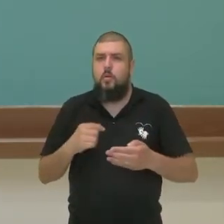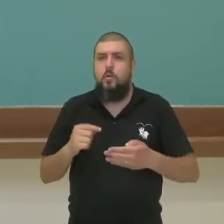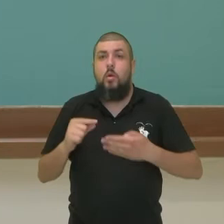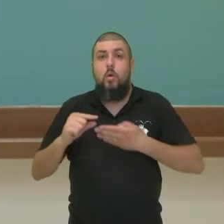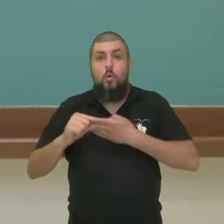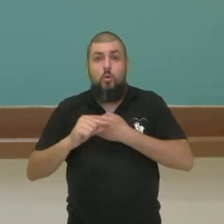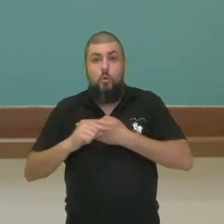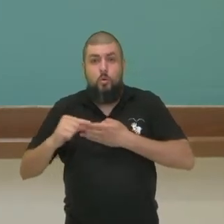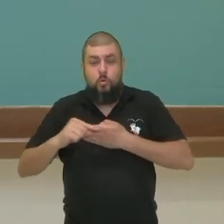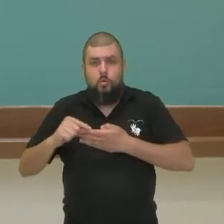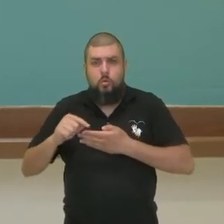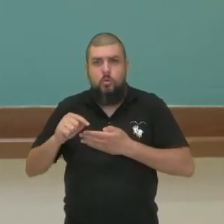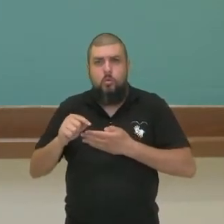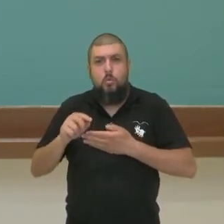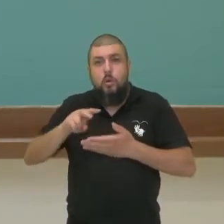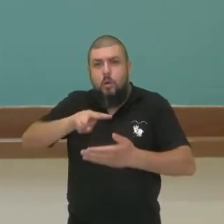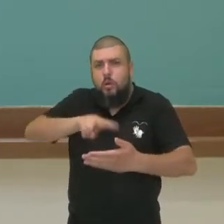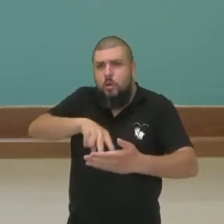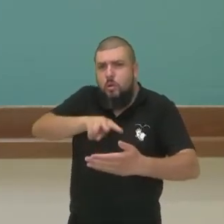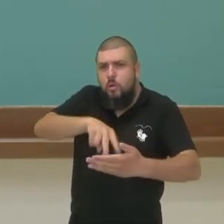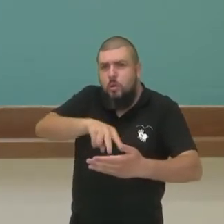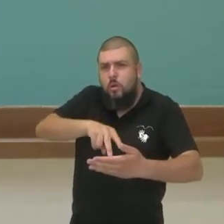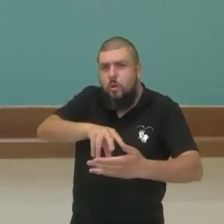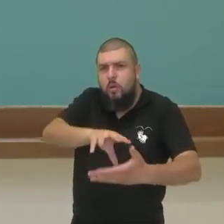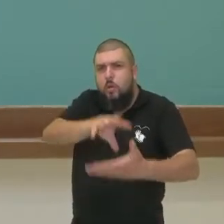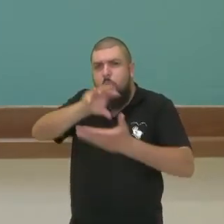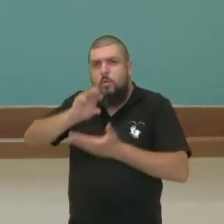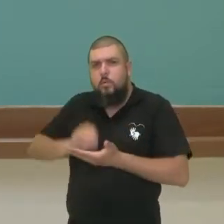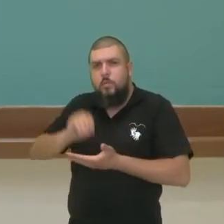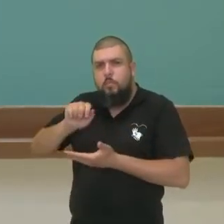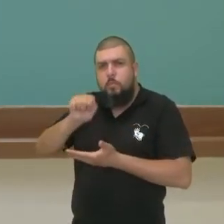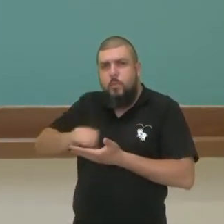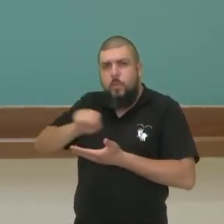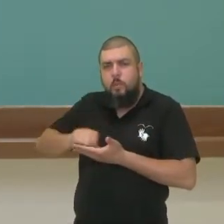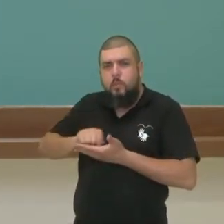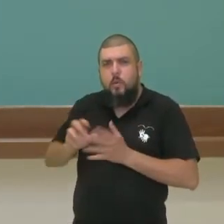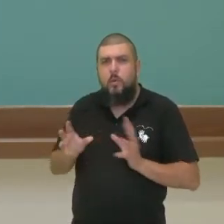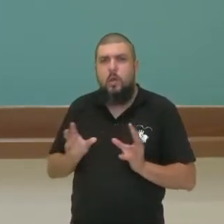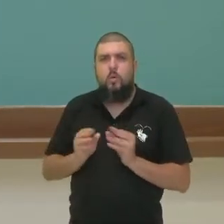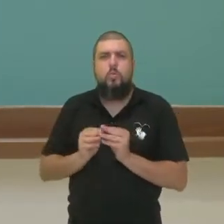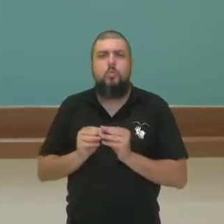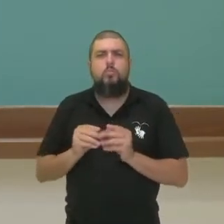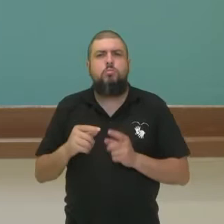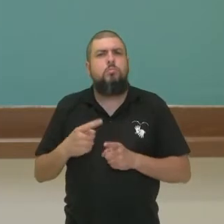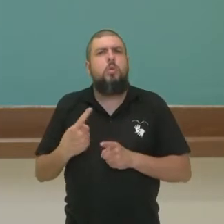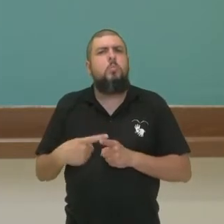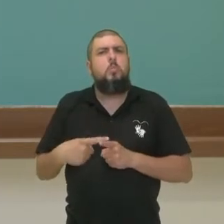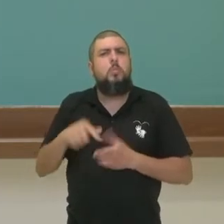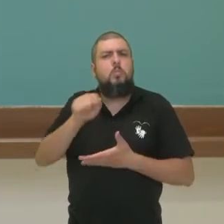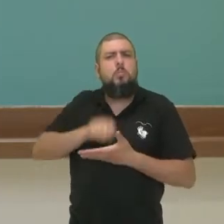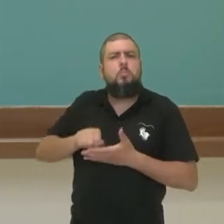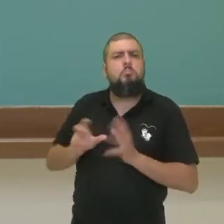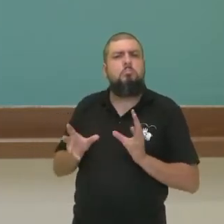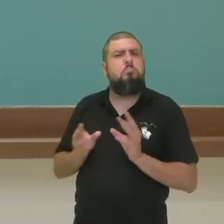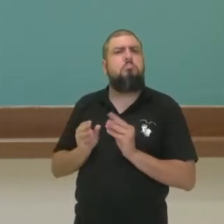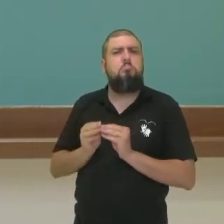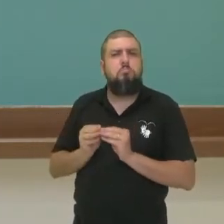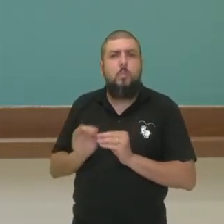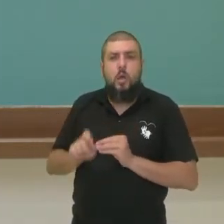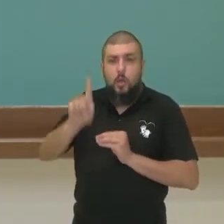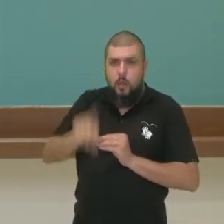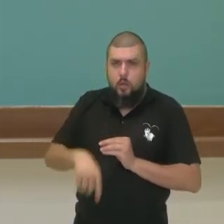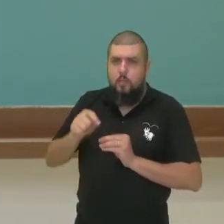escreveu sobre esse livro. E para que ele escreveu? Para a gente conhecer, para mostrar o ponto de vista dele a respeito da